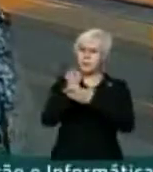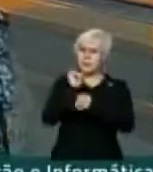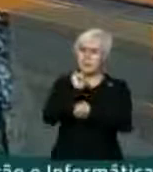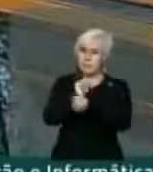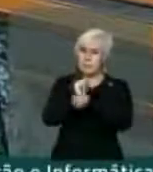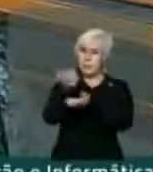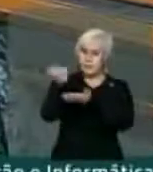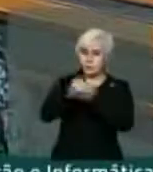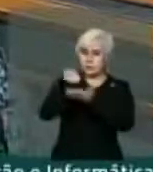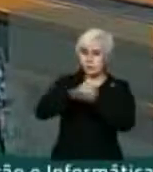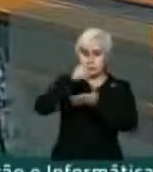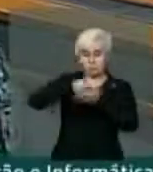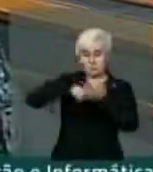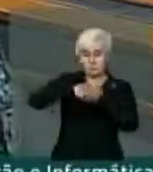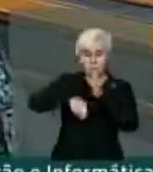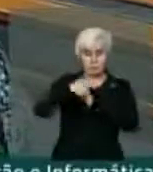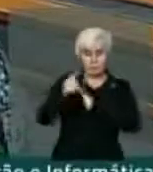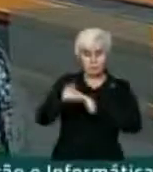de tributos. Portanto,